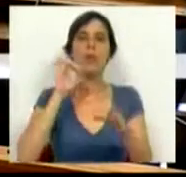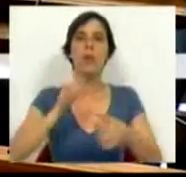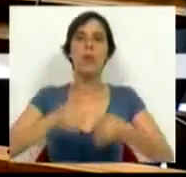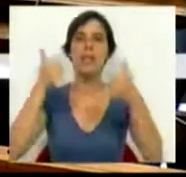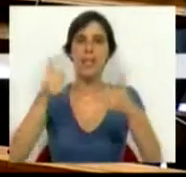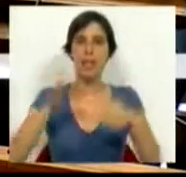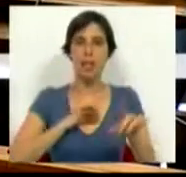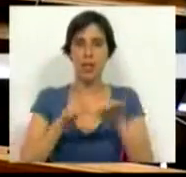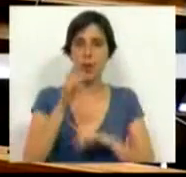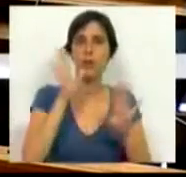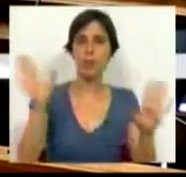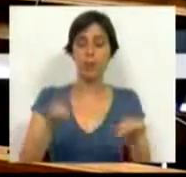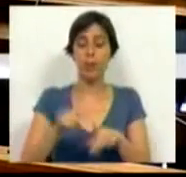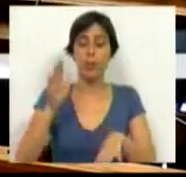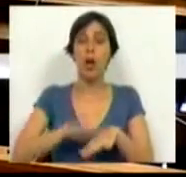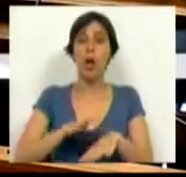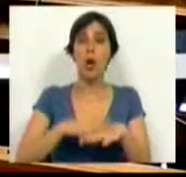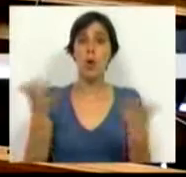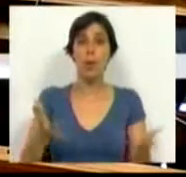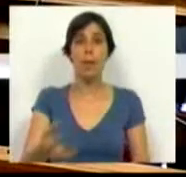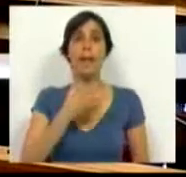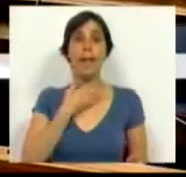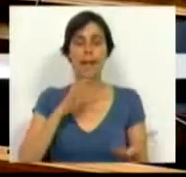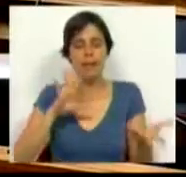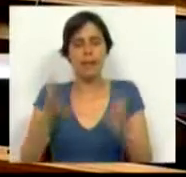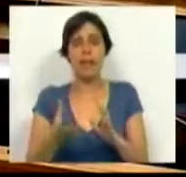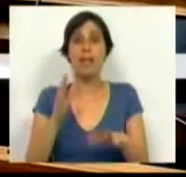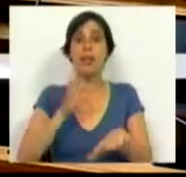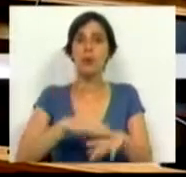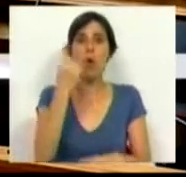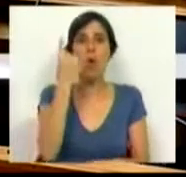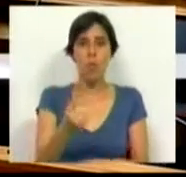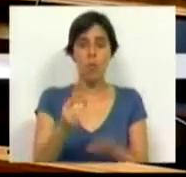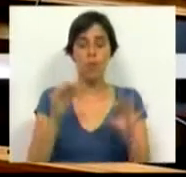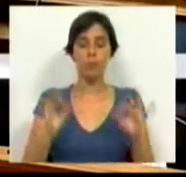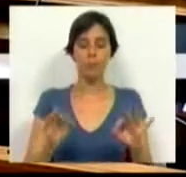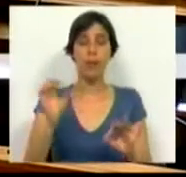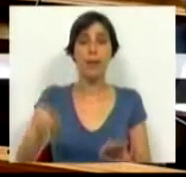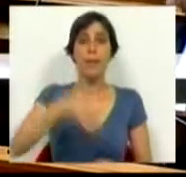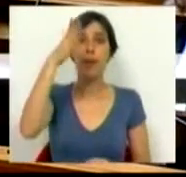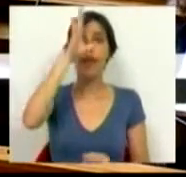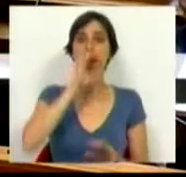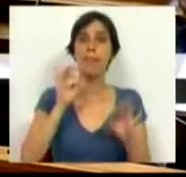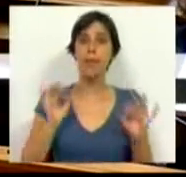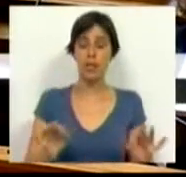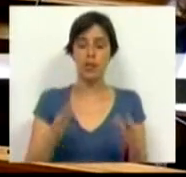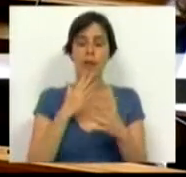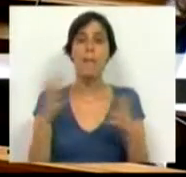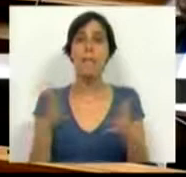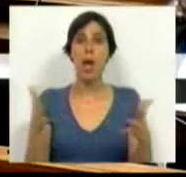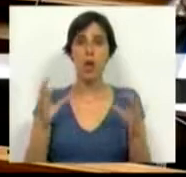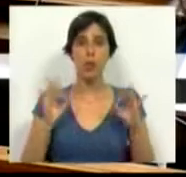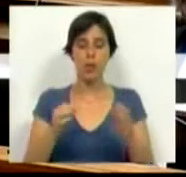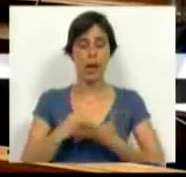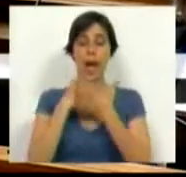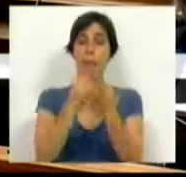Sr. Deputado. A culpa da crise é só uma. É do Primeiro-Ministro e da maioria